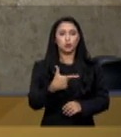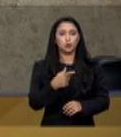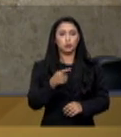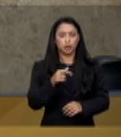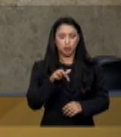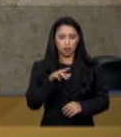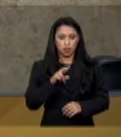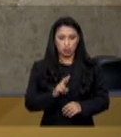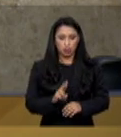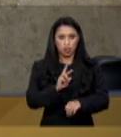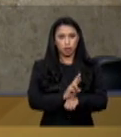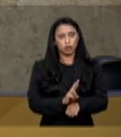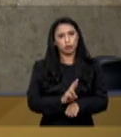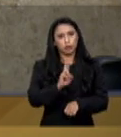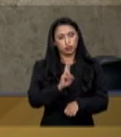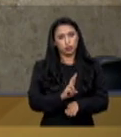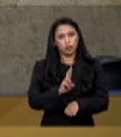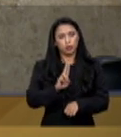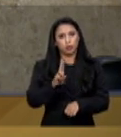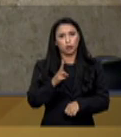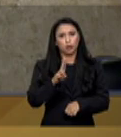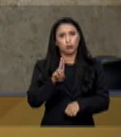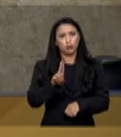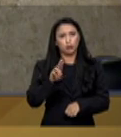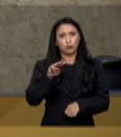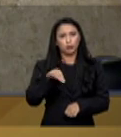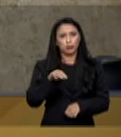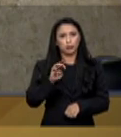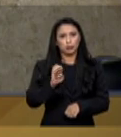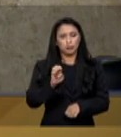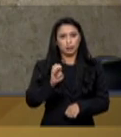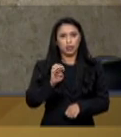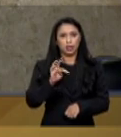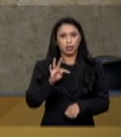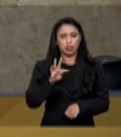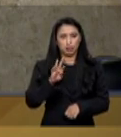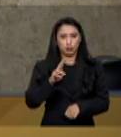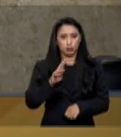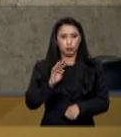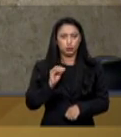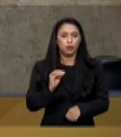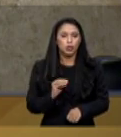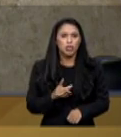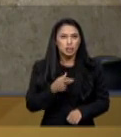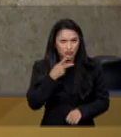República, doutor Humberto Jacques, se vai fazer uso da palavra.